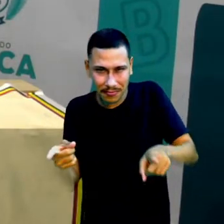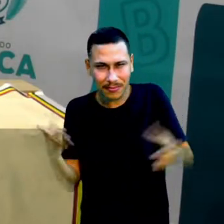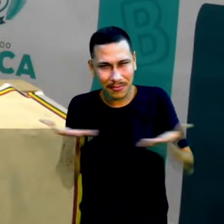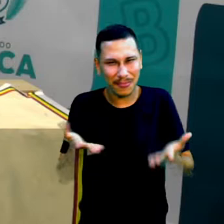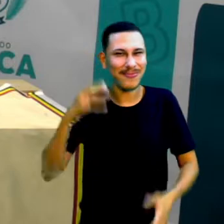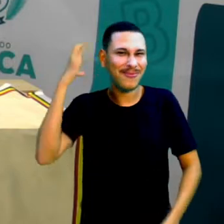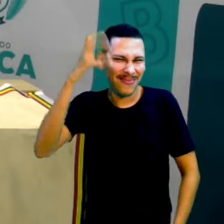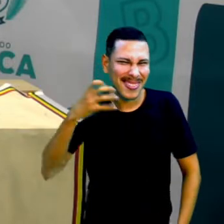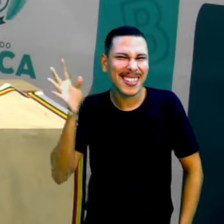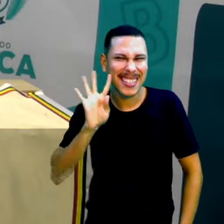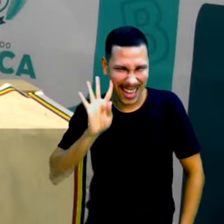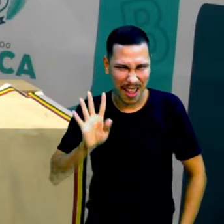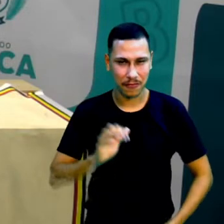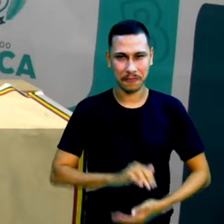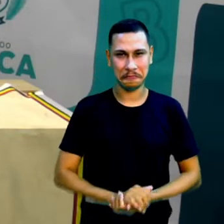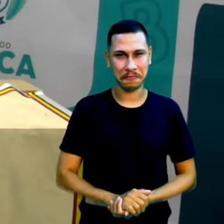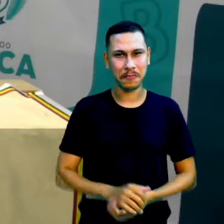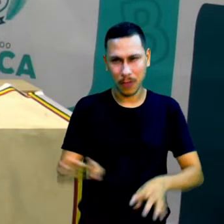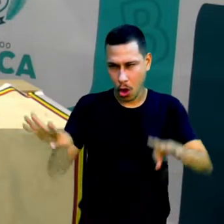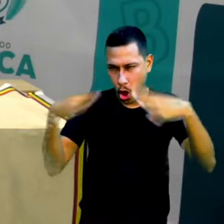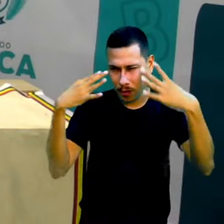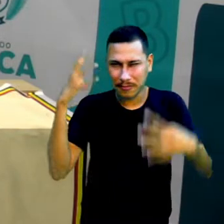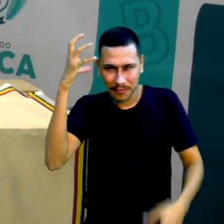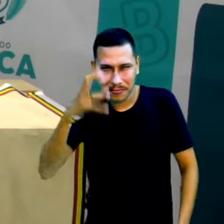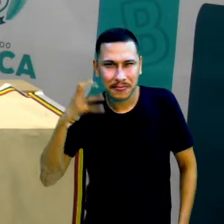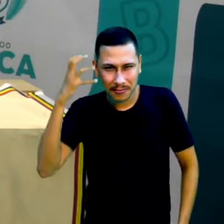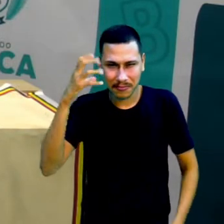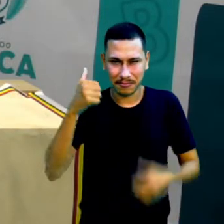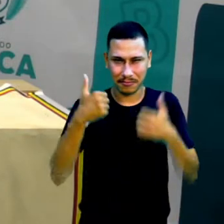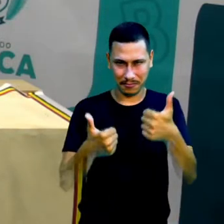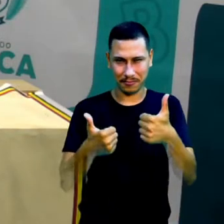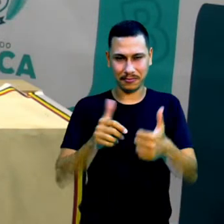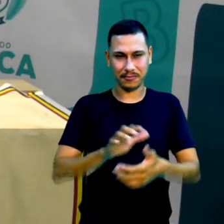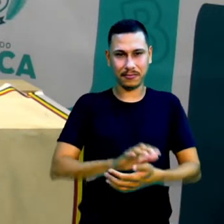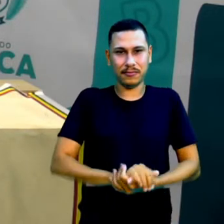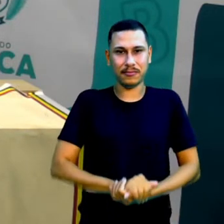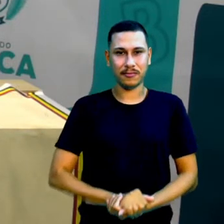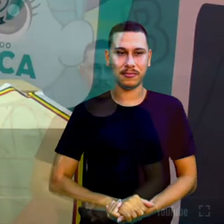bem legal? Preste atenção na nossa musiquinha, certo?